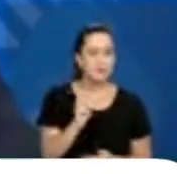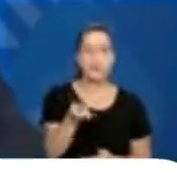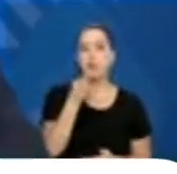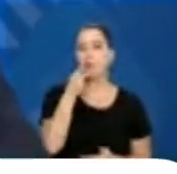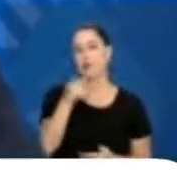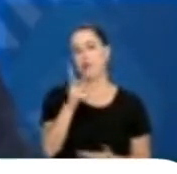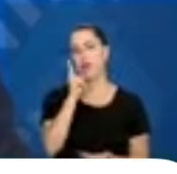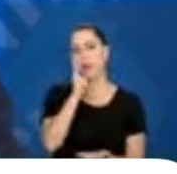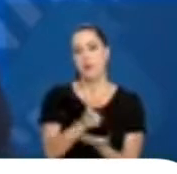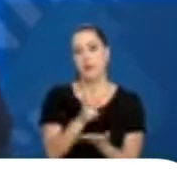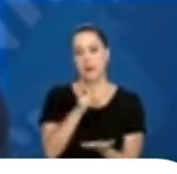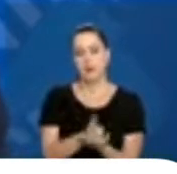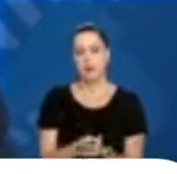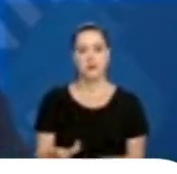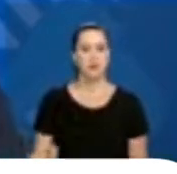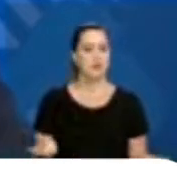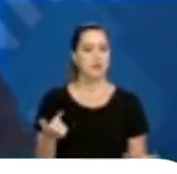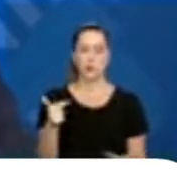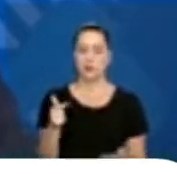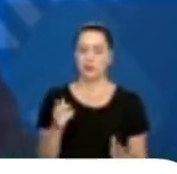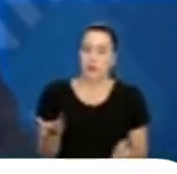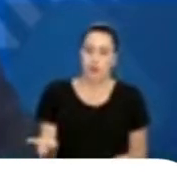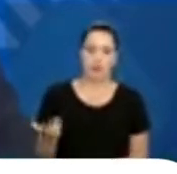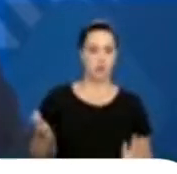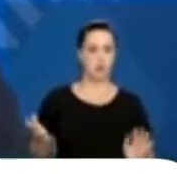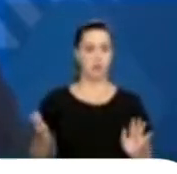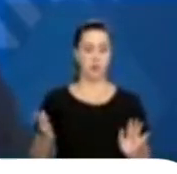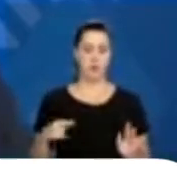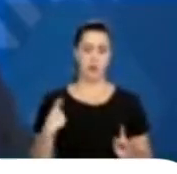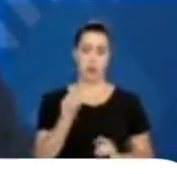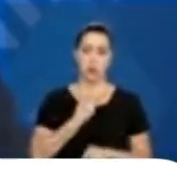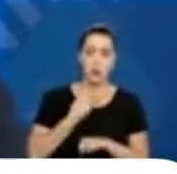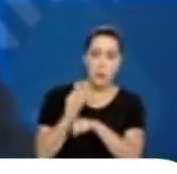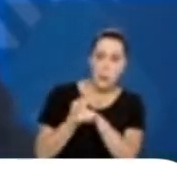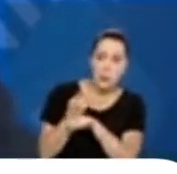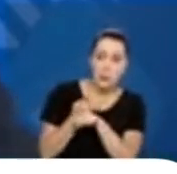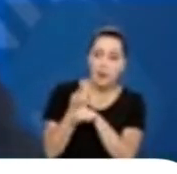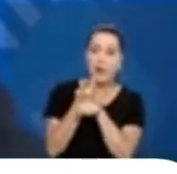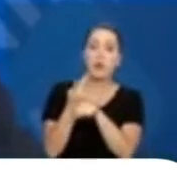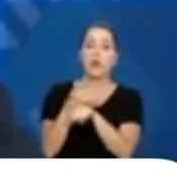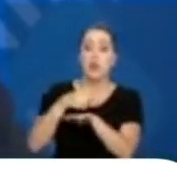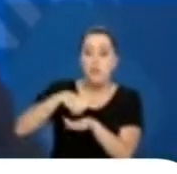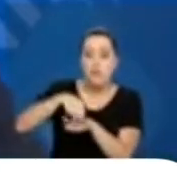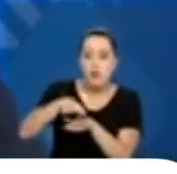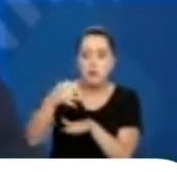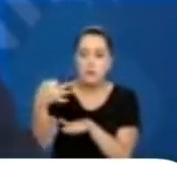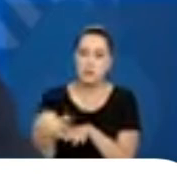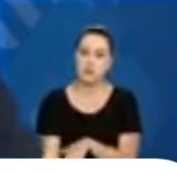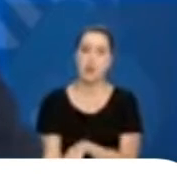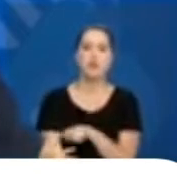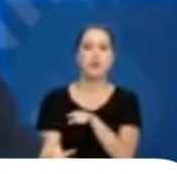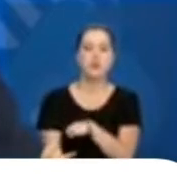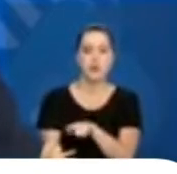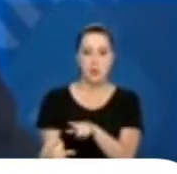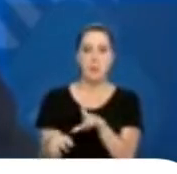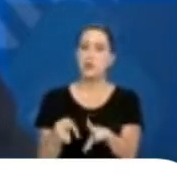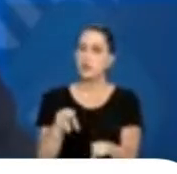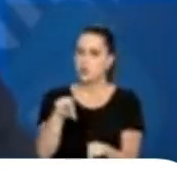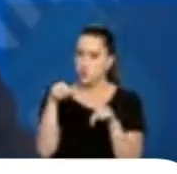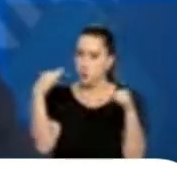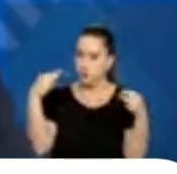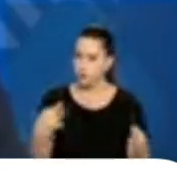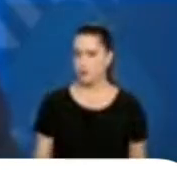vezes. Isso não vai acontecer. O que a gente vai é buscar a informação necessária para tomar as